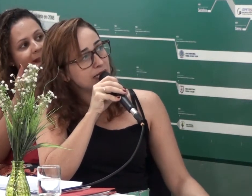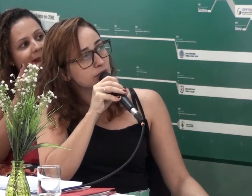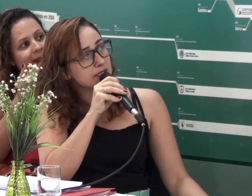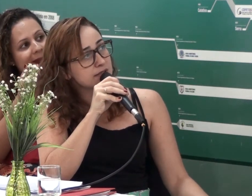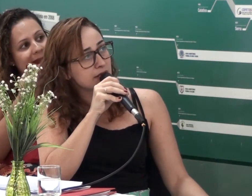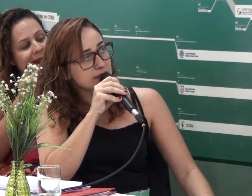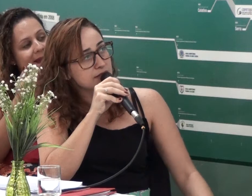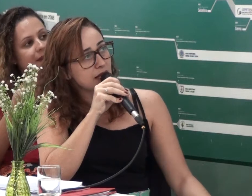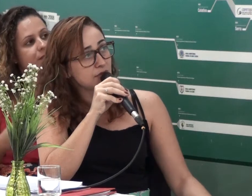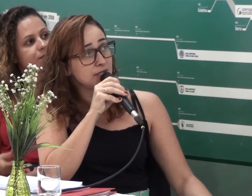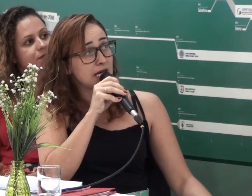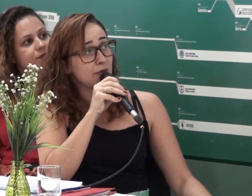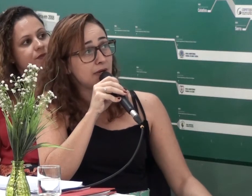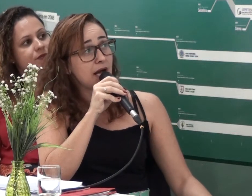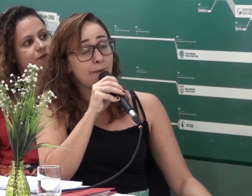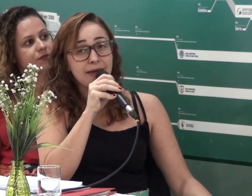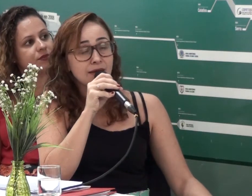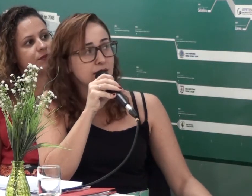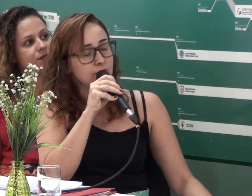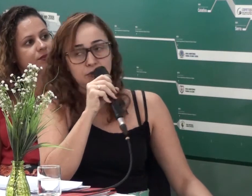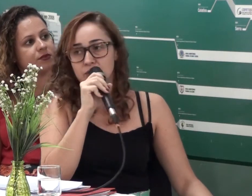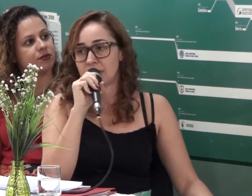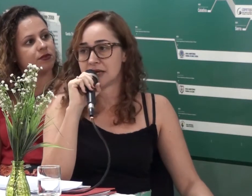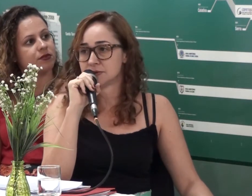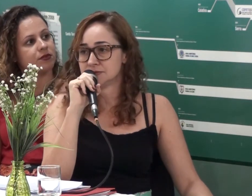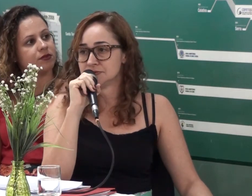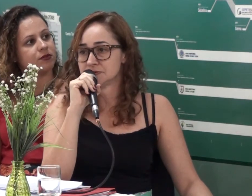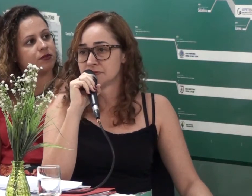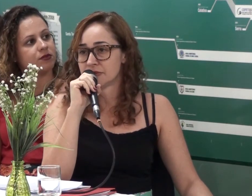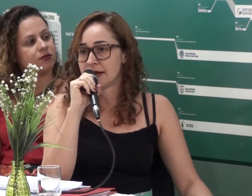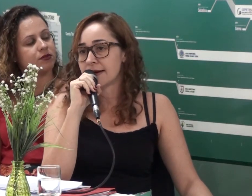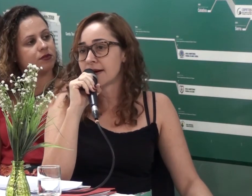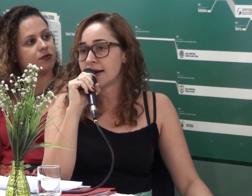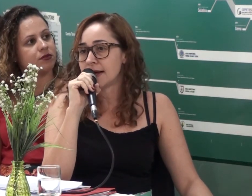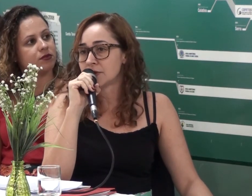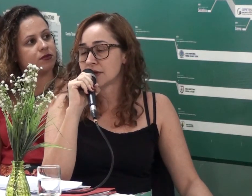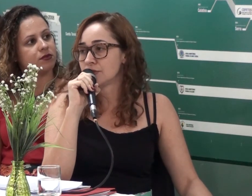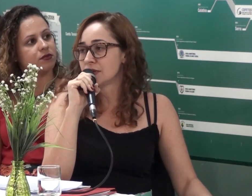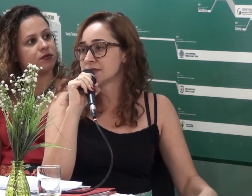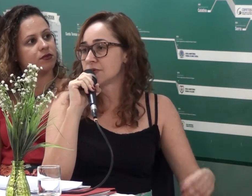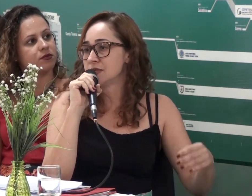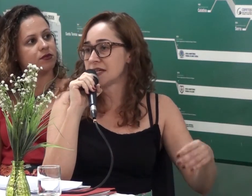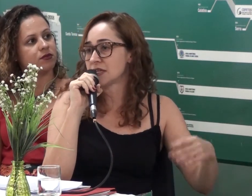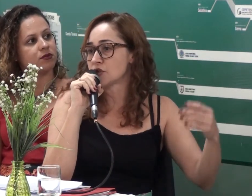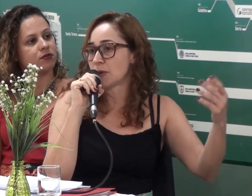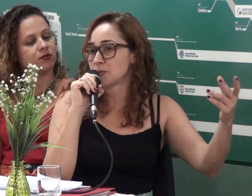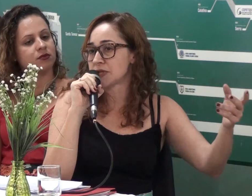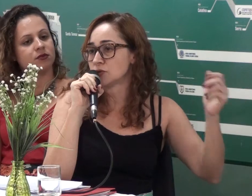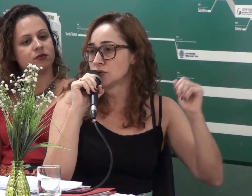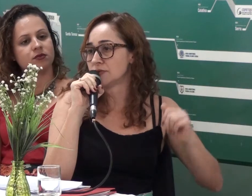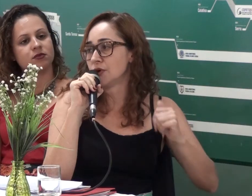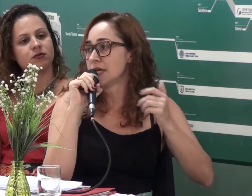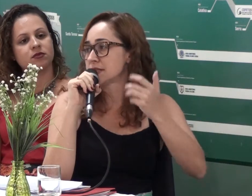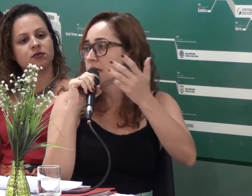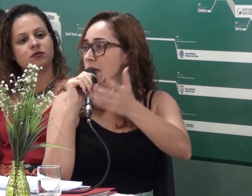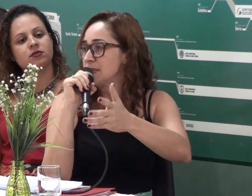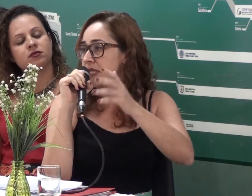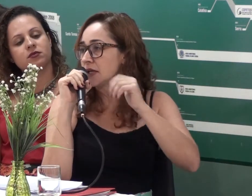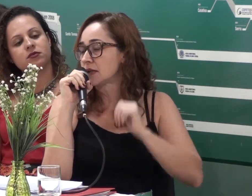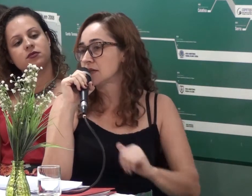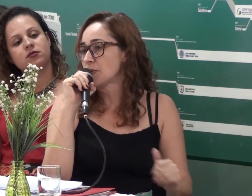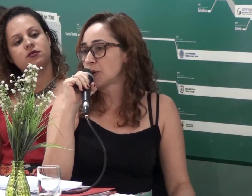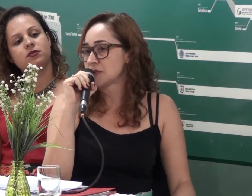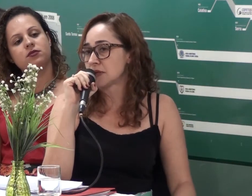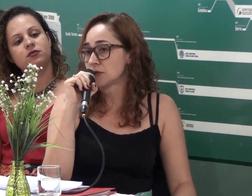para não apurar todas elas. Afinal, alguém ali foi violado. É claro que a violência física tem o seu próprio estatuto, a